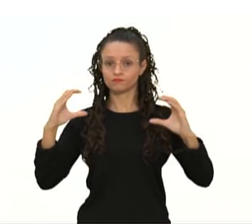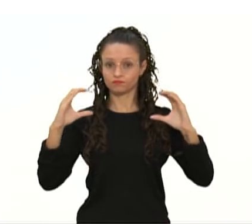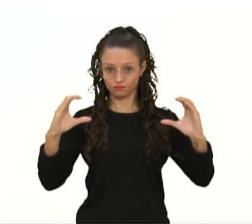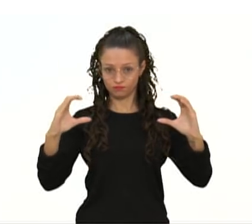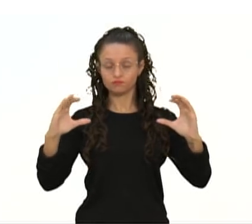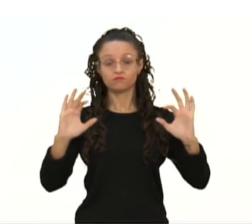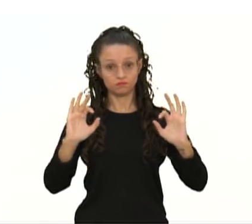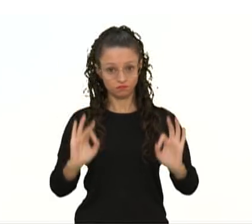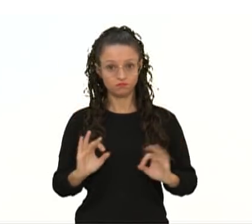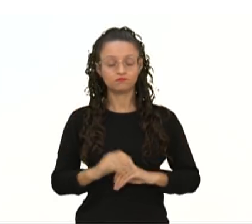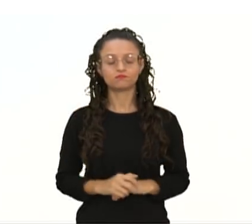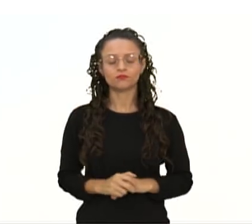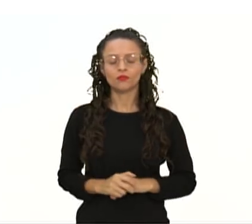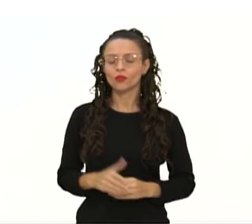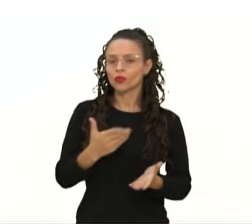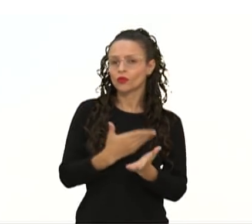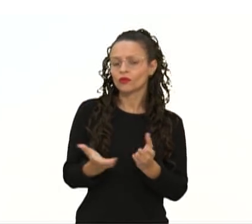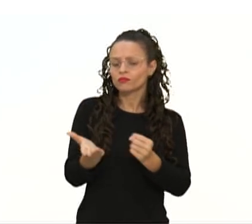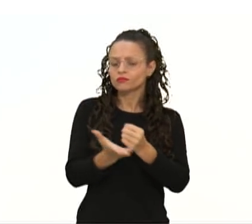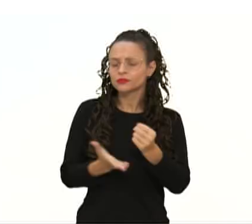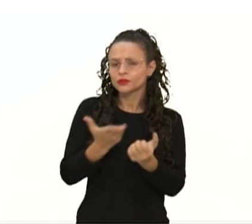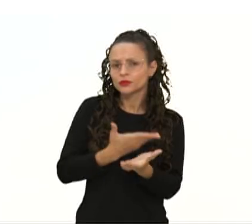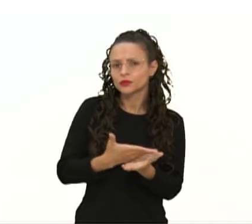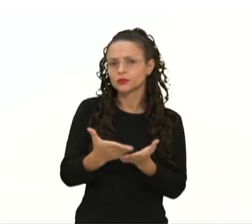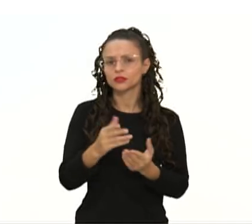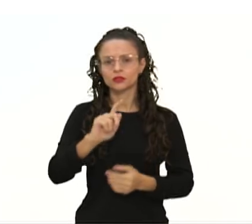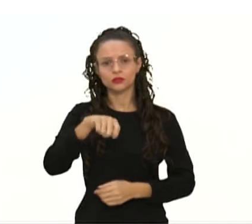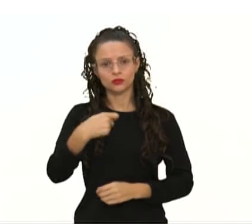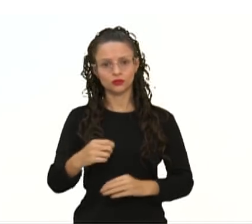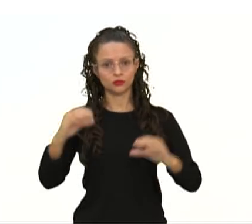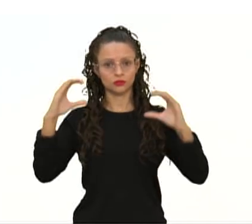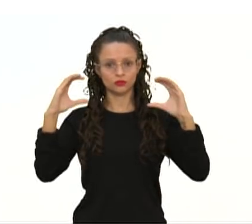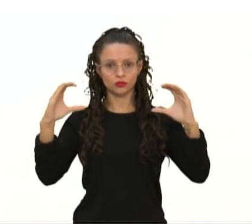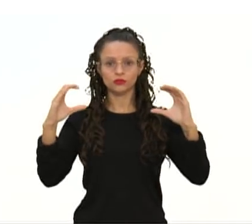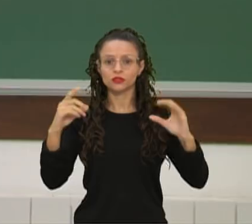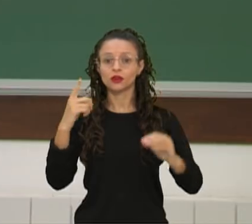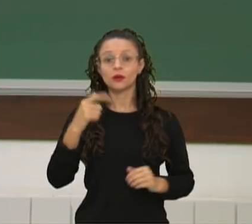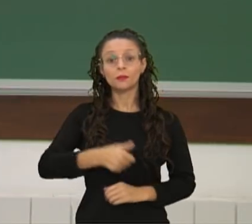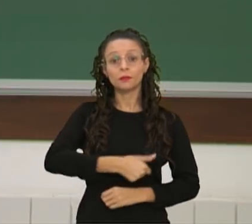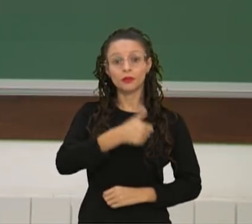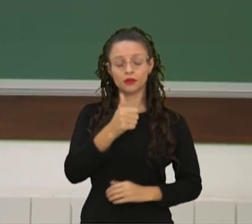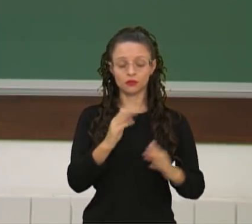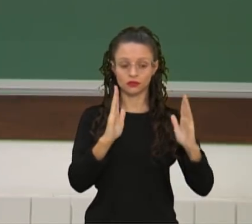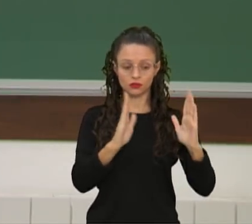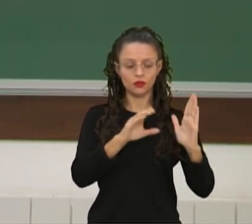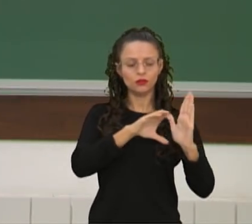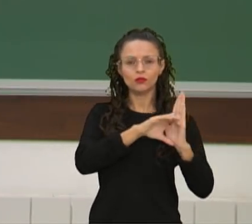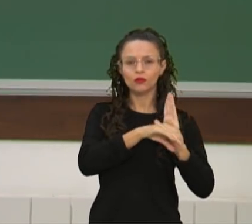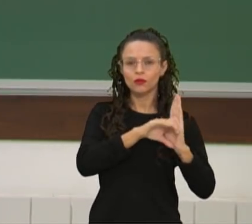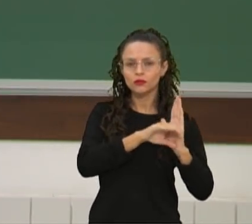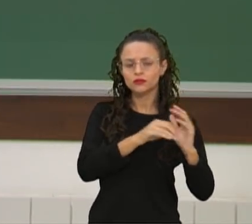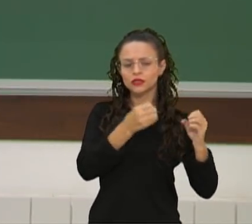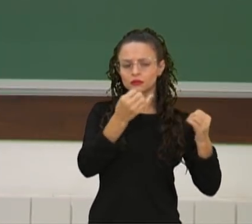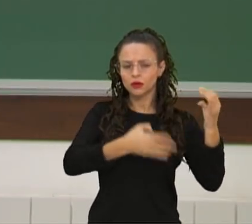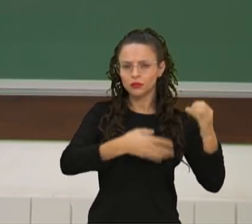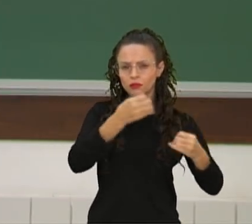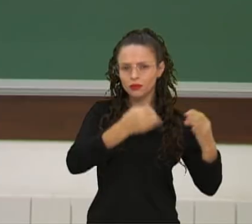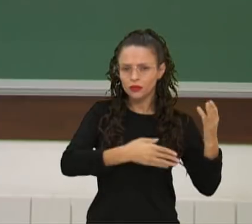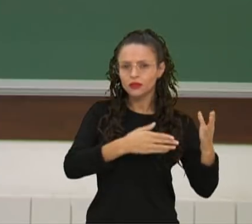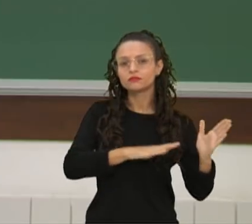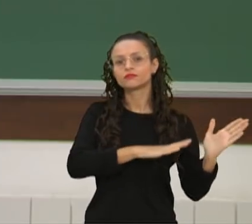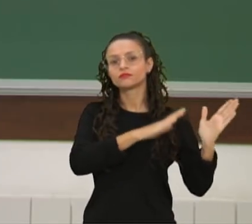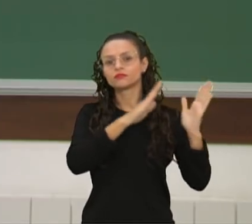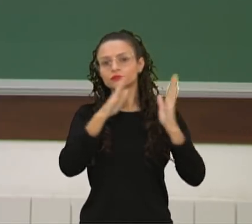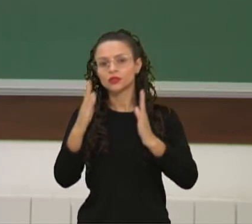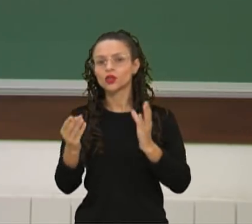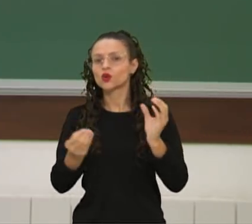sobre noção de funções. Primeiro a gente vai ver ali, a parte conceitual. Daí vamos ver ali como elas são escritas, lei